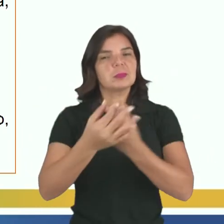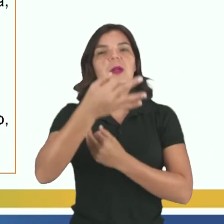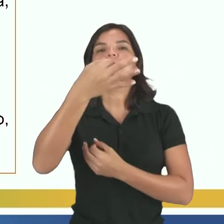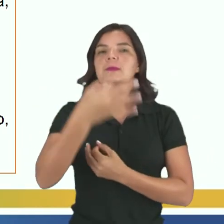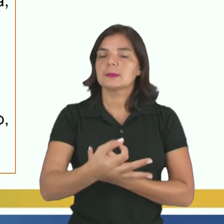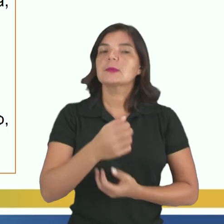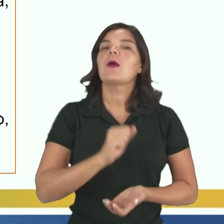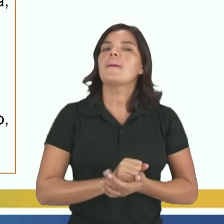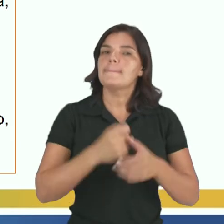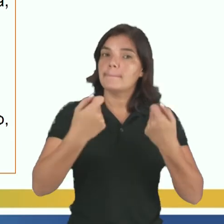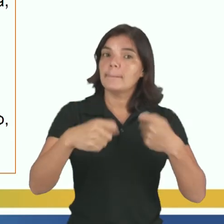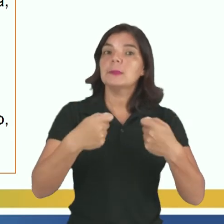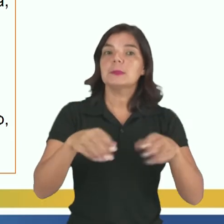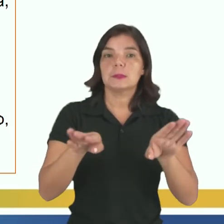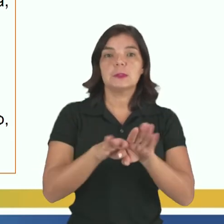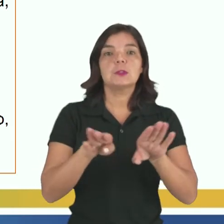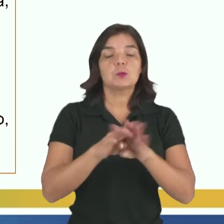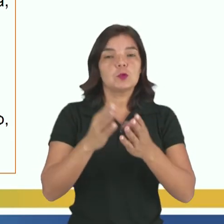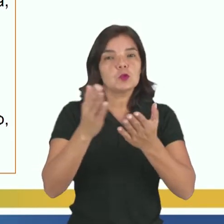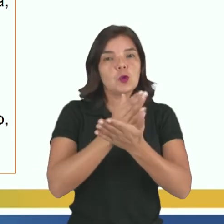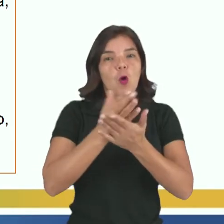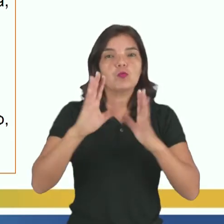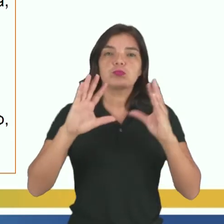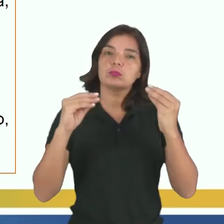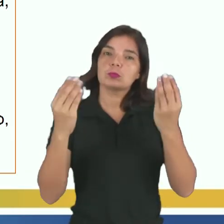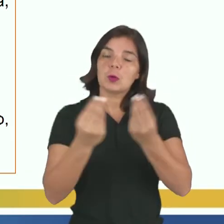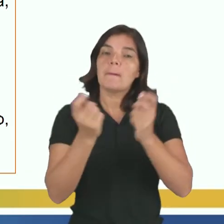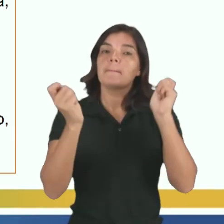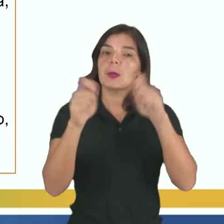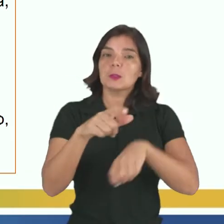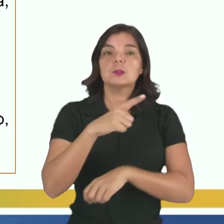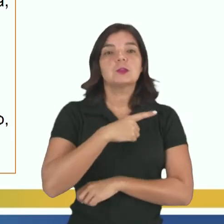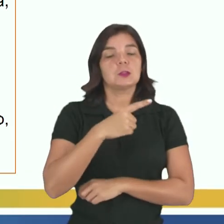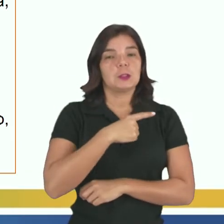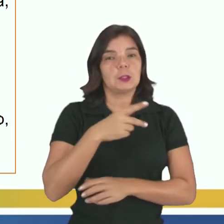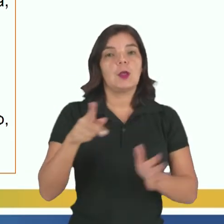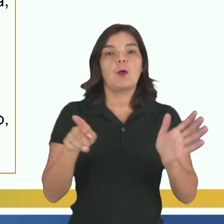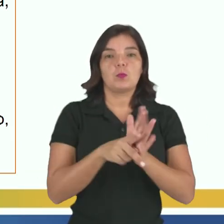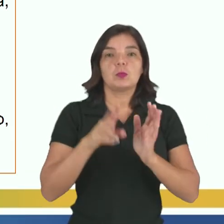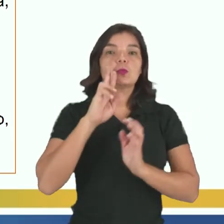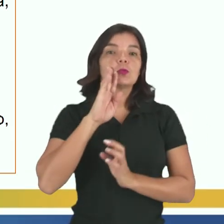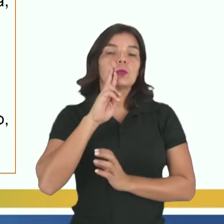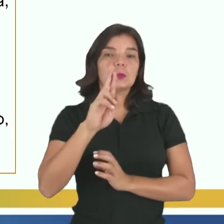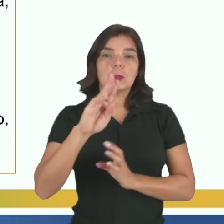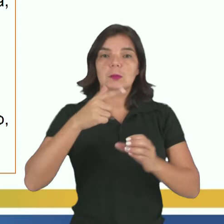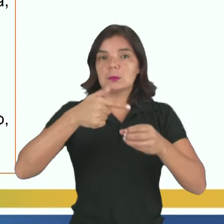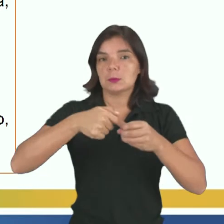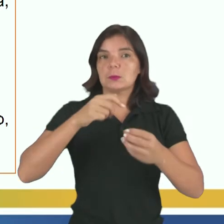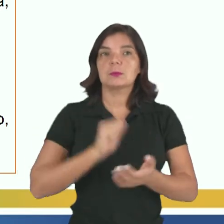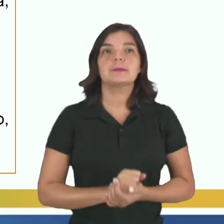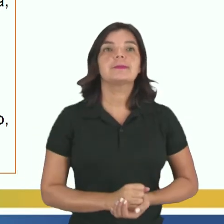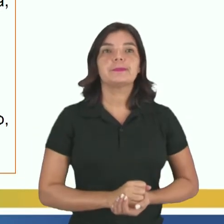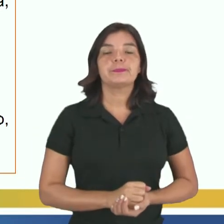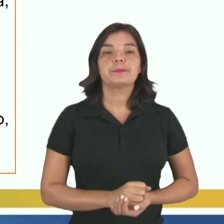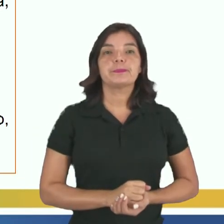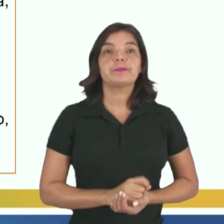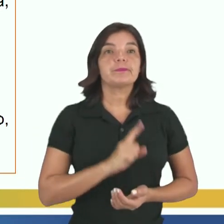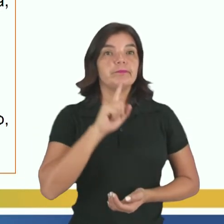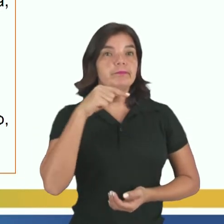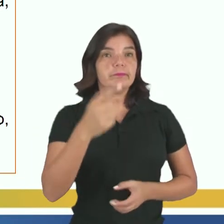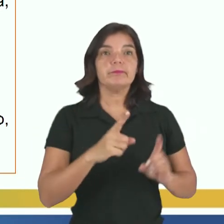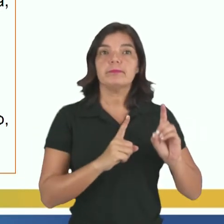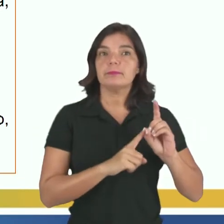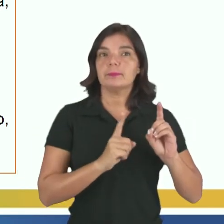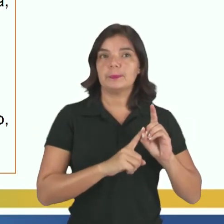né? Precisa ter um encontro de algumas substâncias para que eu tenha, propriamente dito, o resultado da gasolina. Na próxima